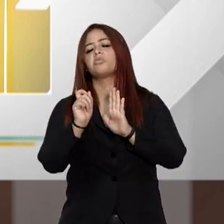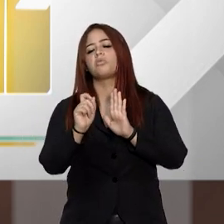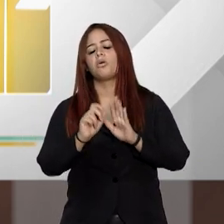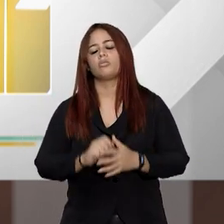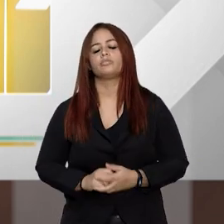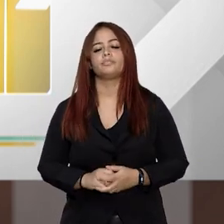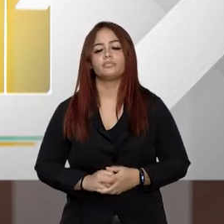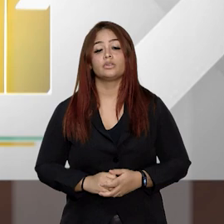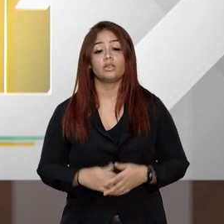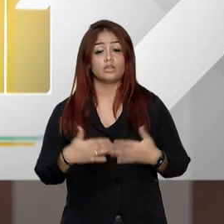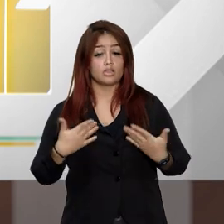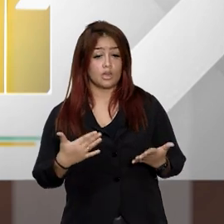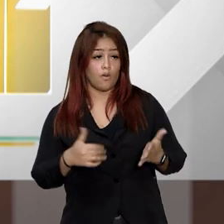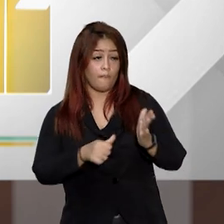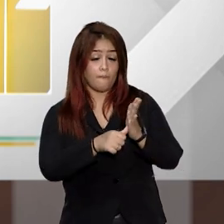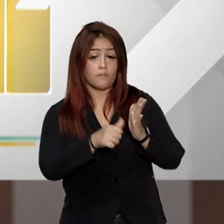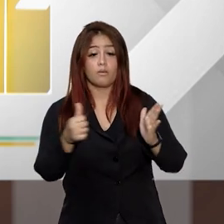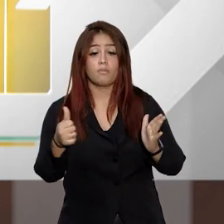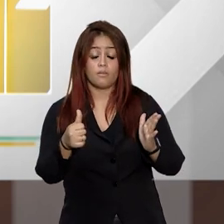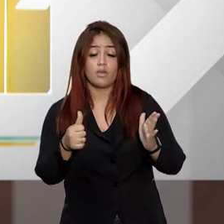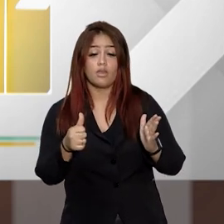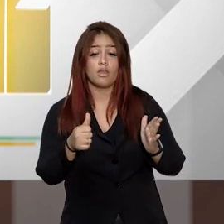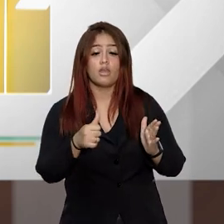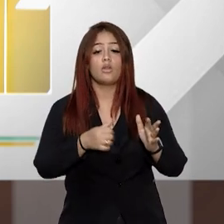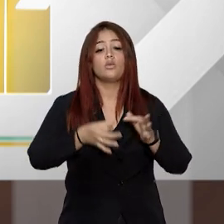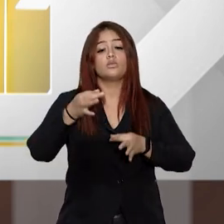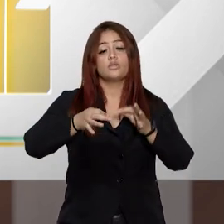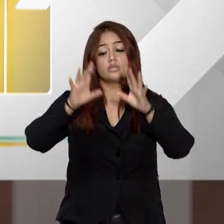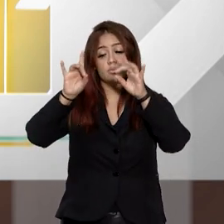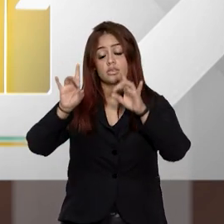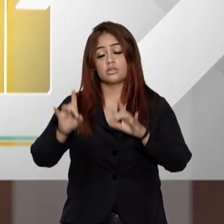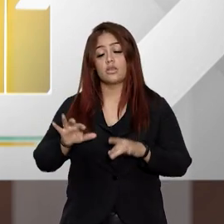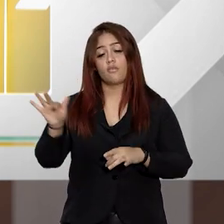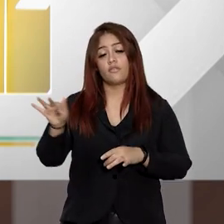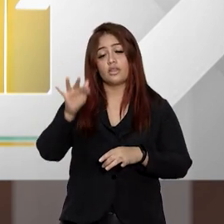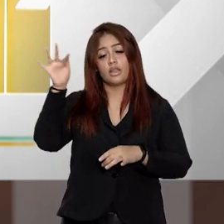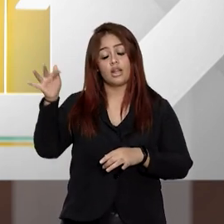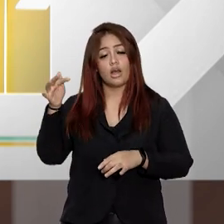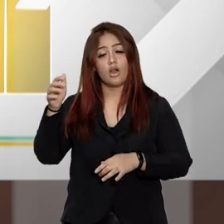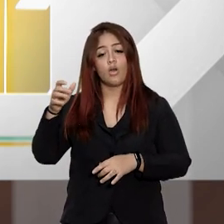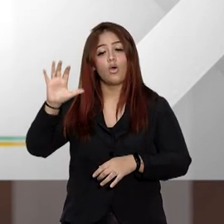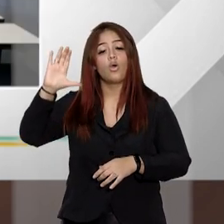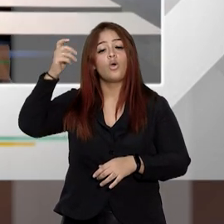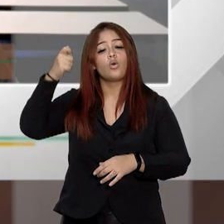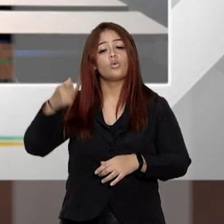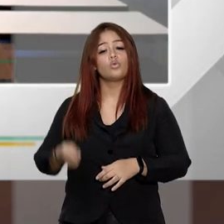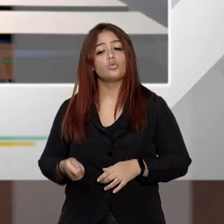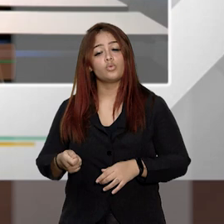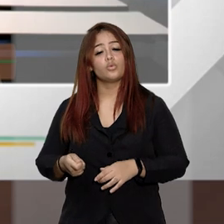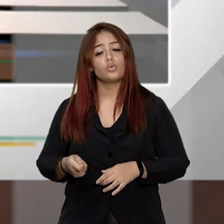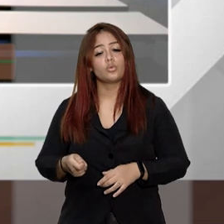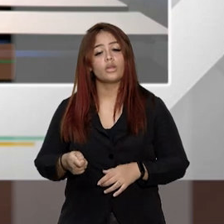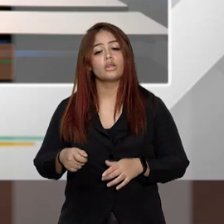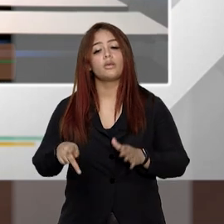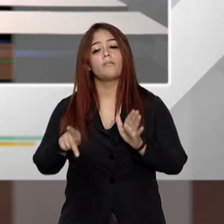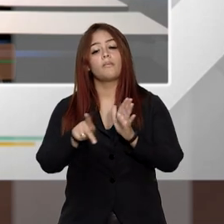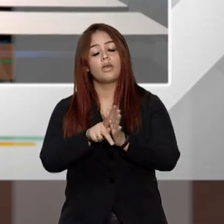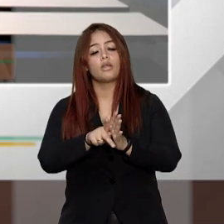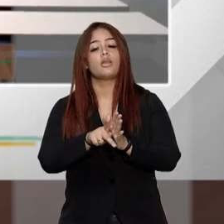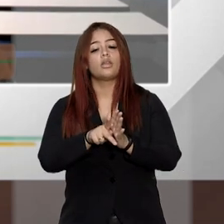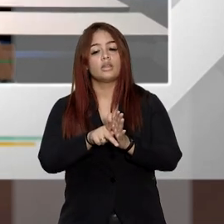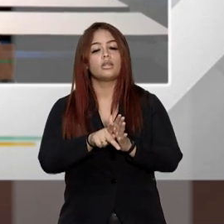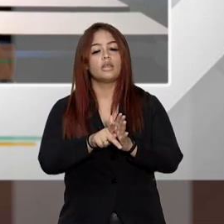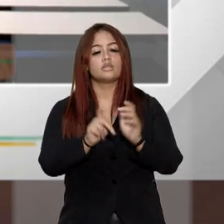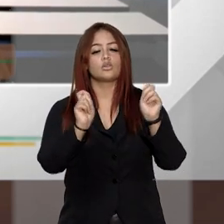O primeiro ponto, né, é que os juizados especiais federais eles só julgam as matérias naturalmente que estão